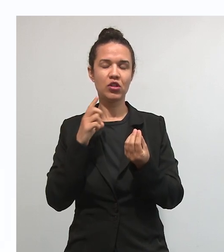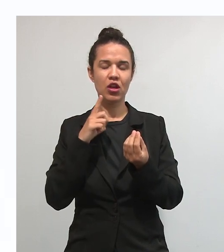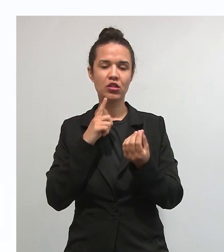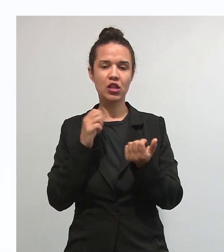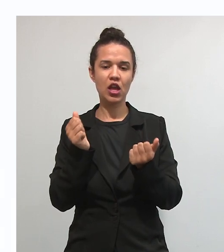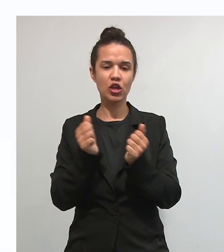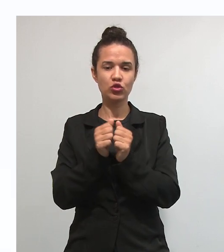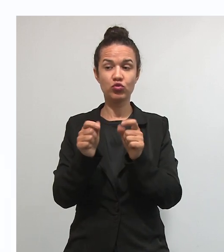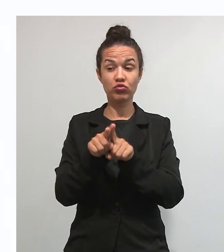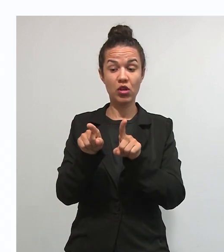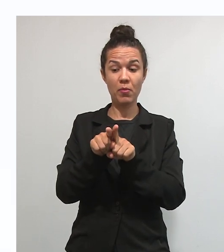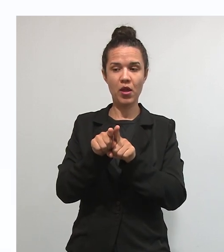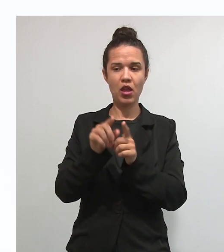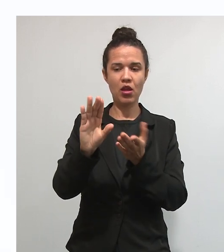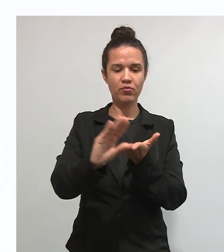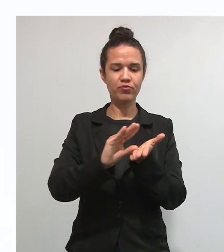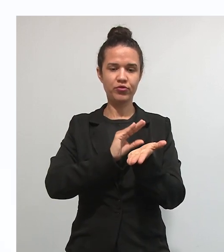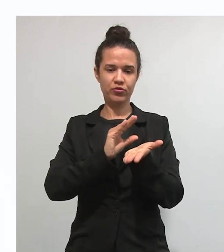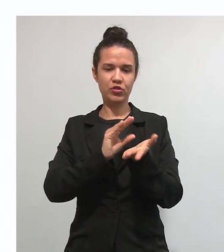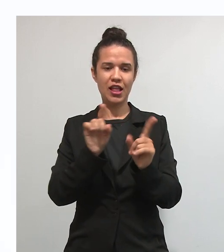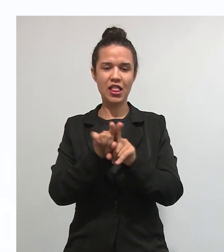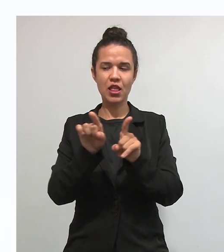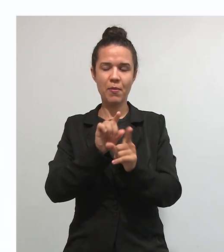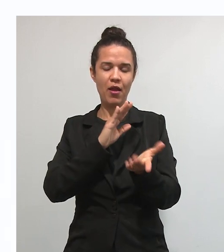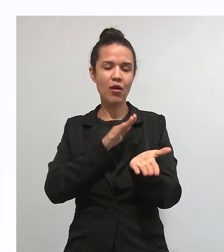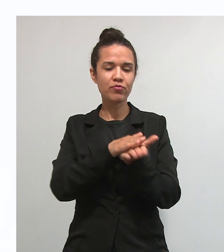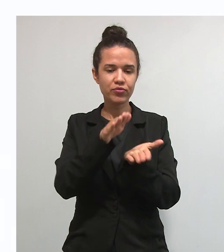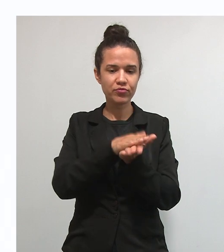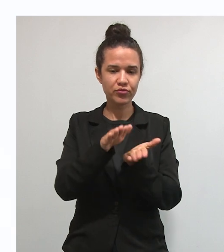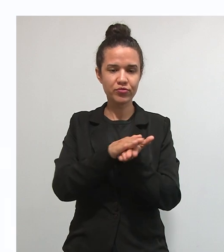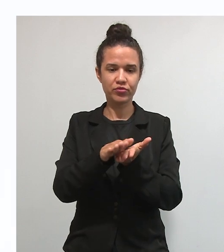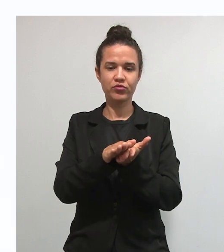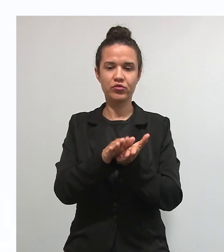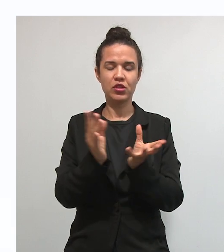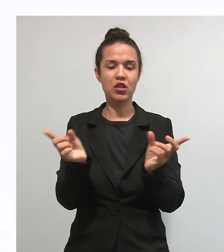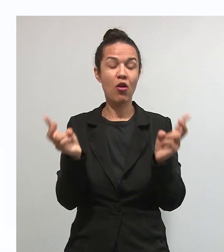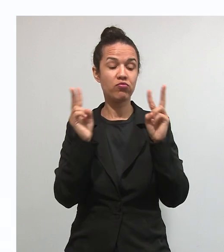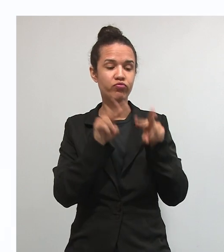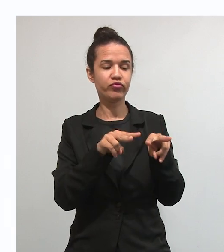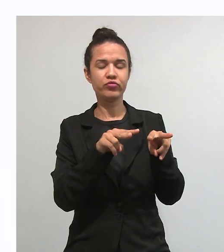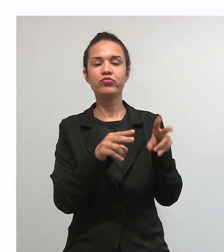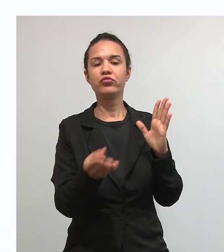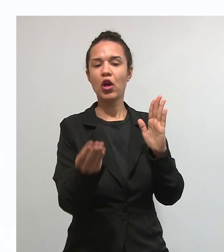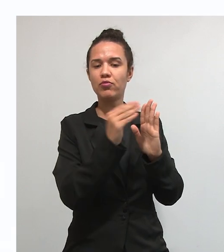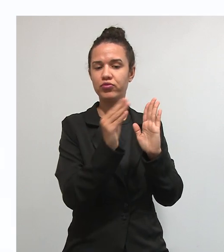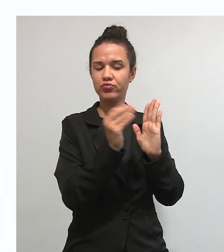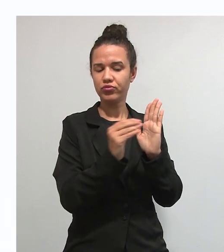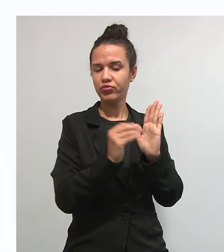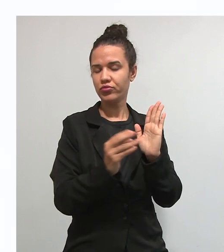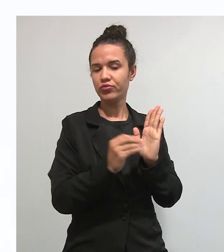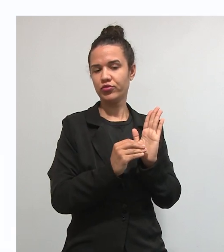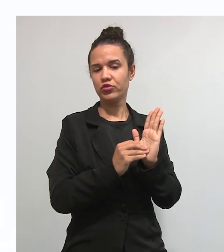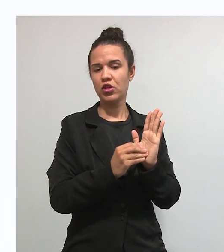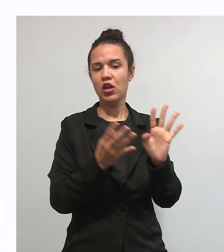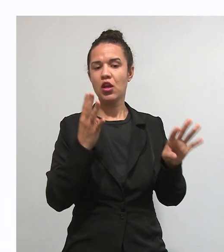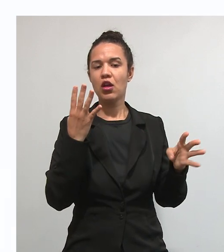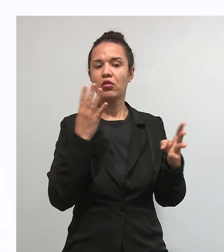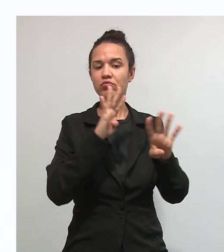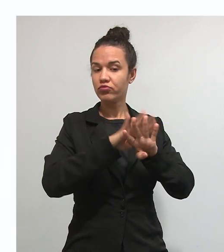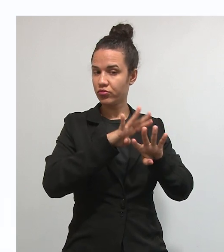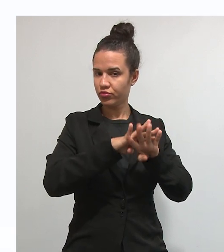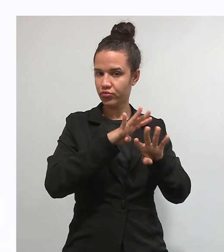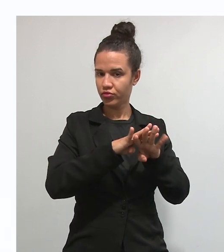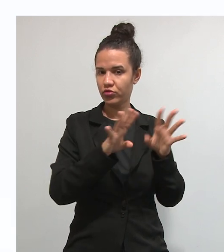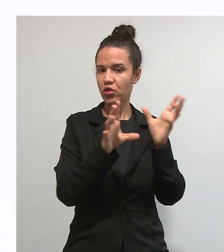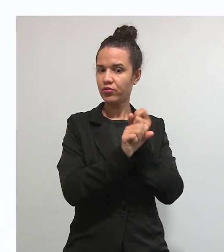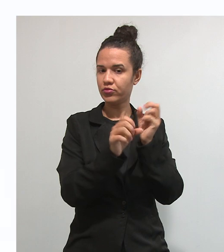com as receitas arrecadadas e com as despesas realizadas. Então, vai depois fazer o cálculo, né? Diminuir lá